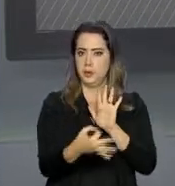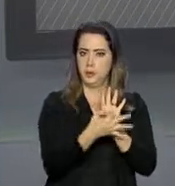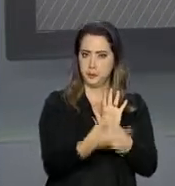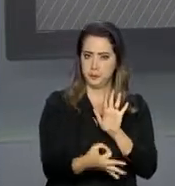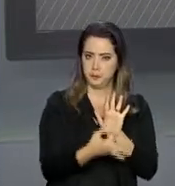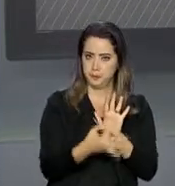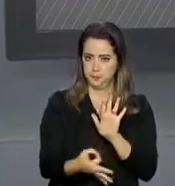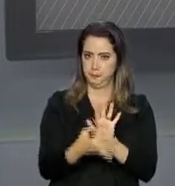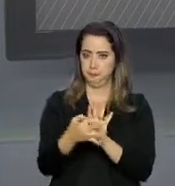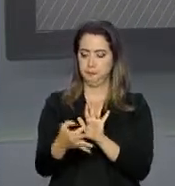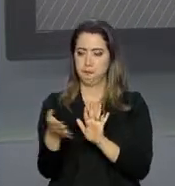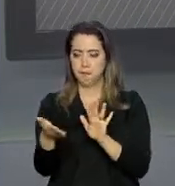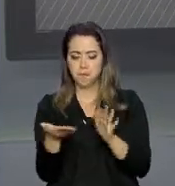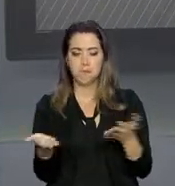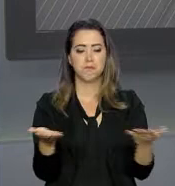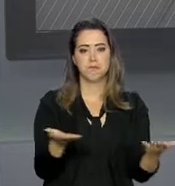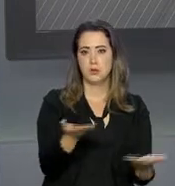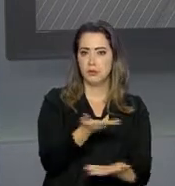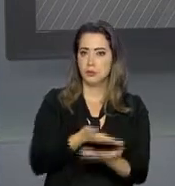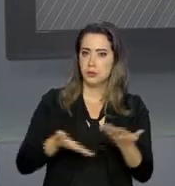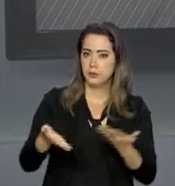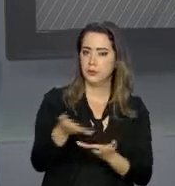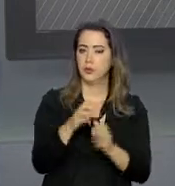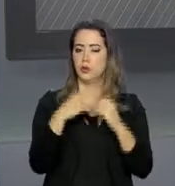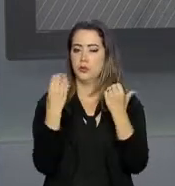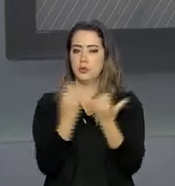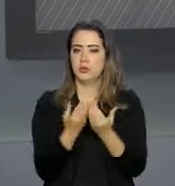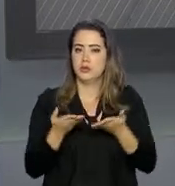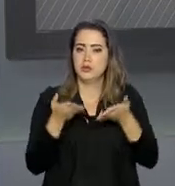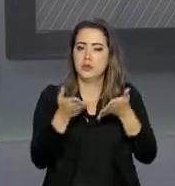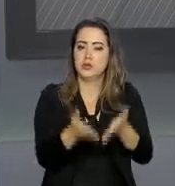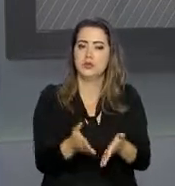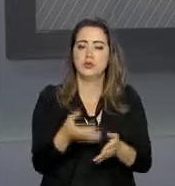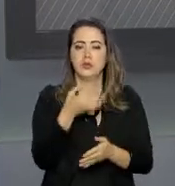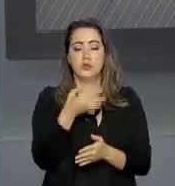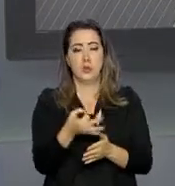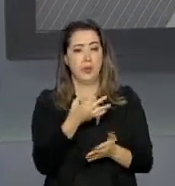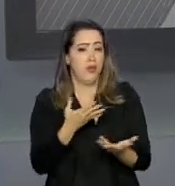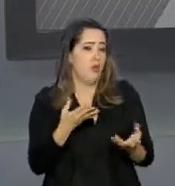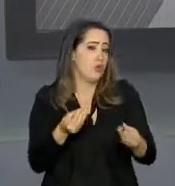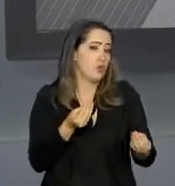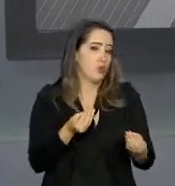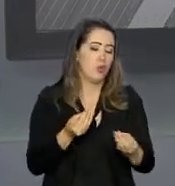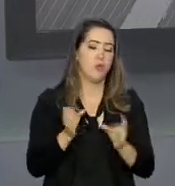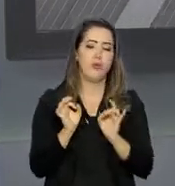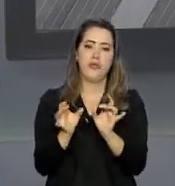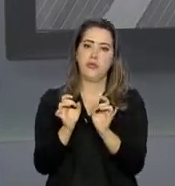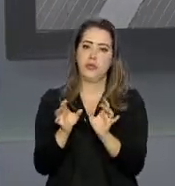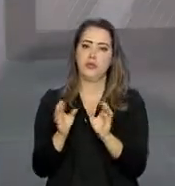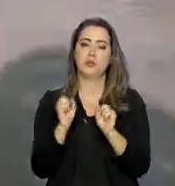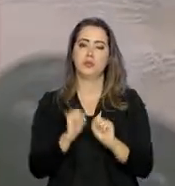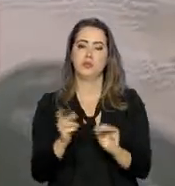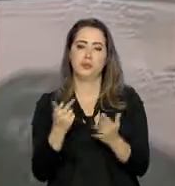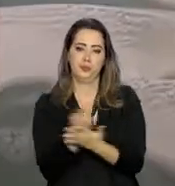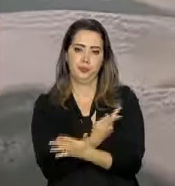a ideia que a população participe diretamente e de sugestões sobre o processo de concessão